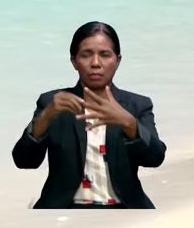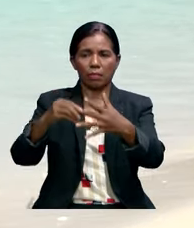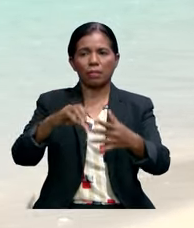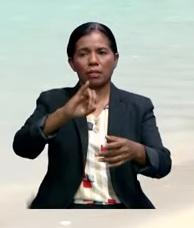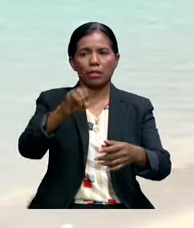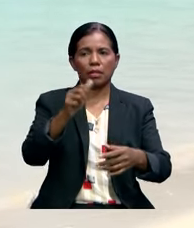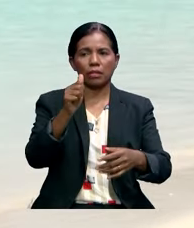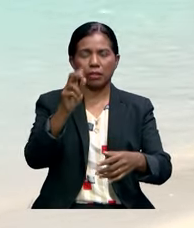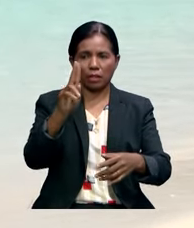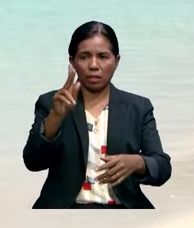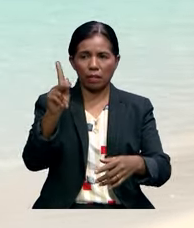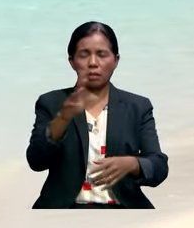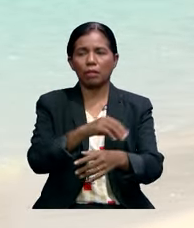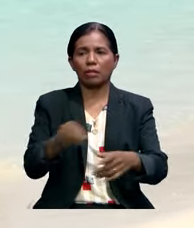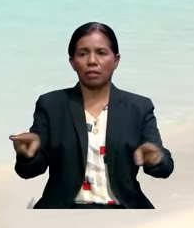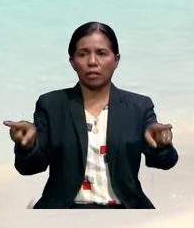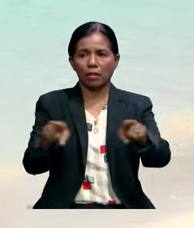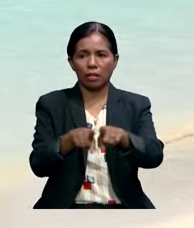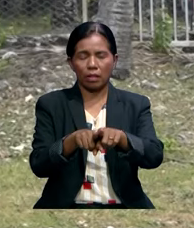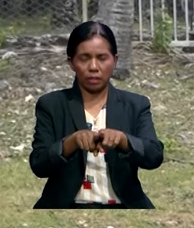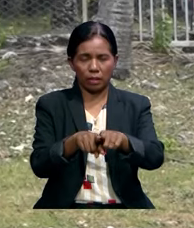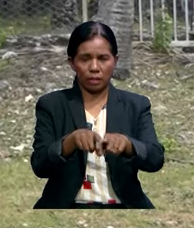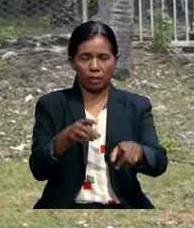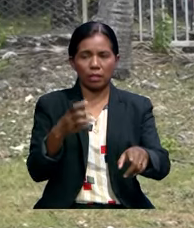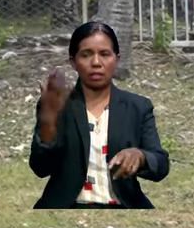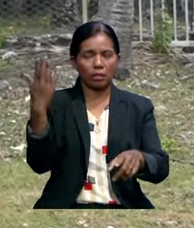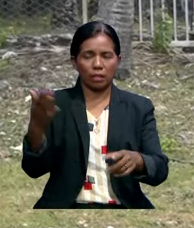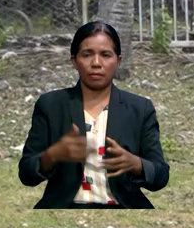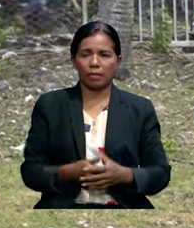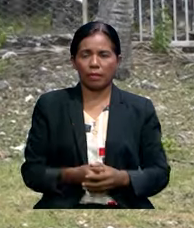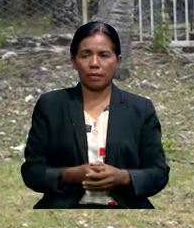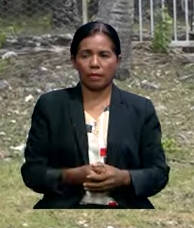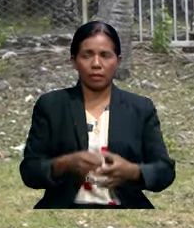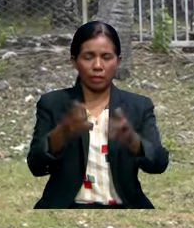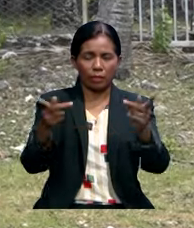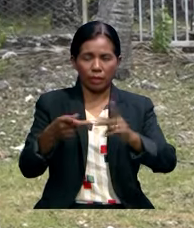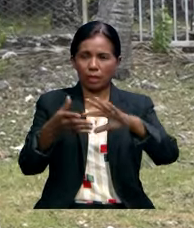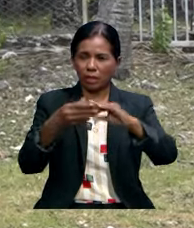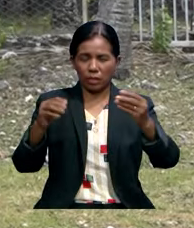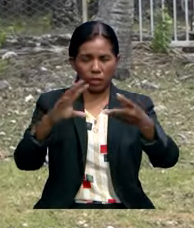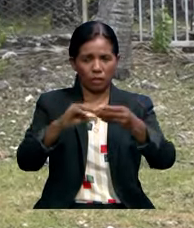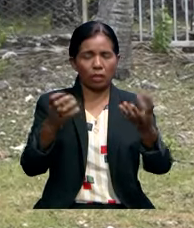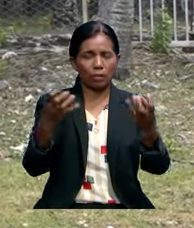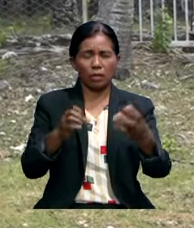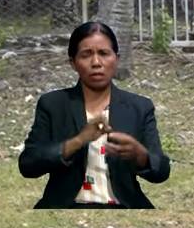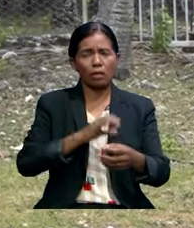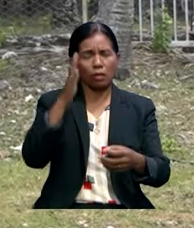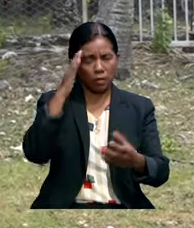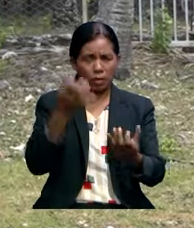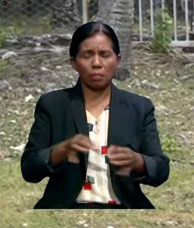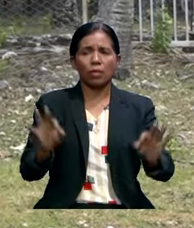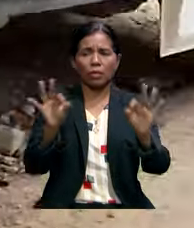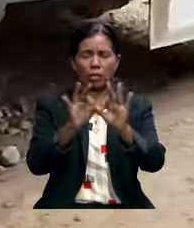e pertencemos, e a parte mejara nenemos, fatin histórico para. Ono importante